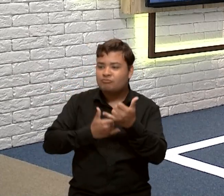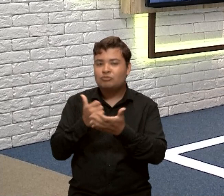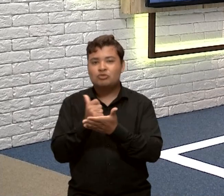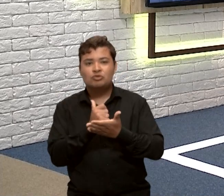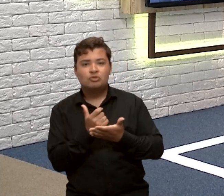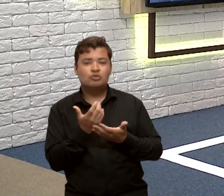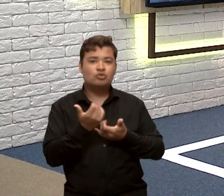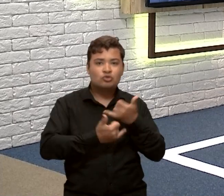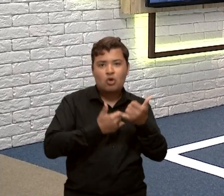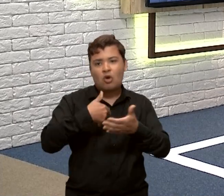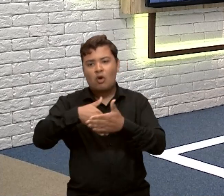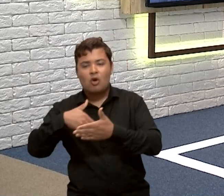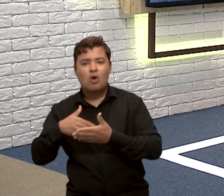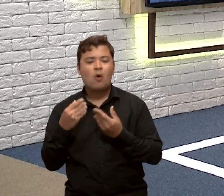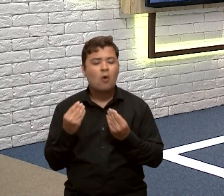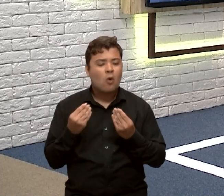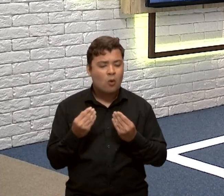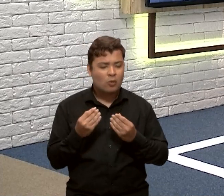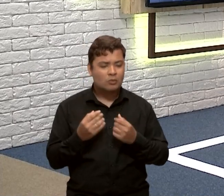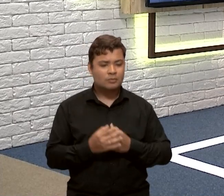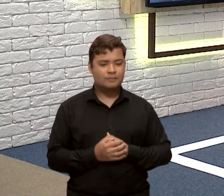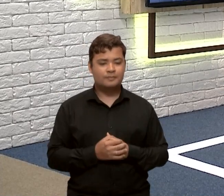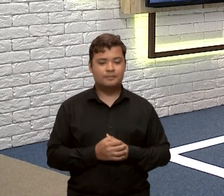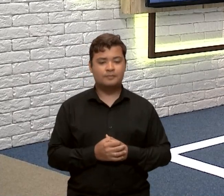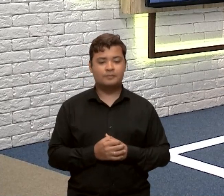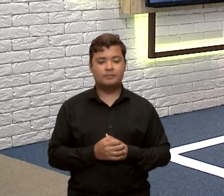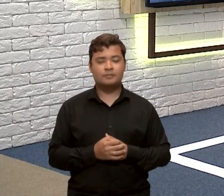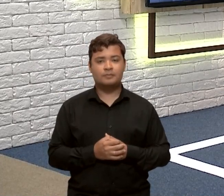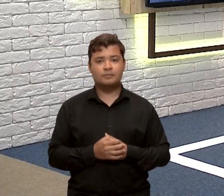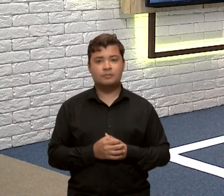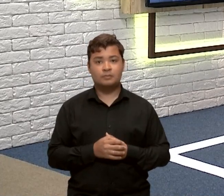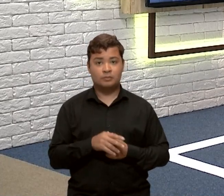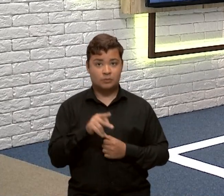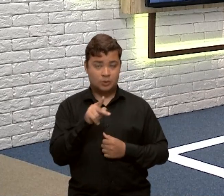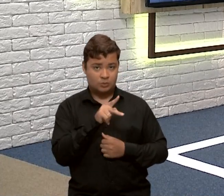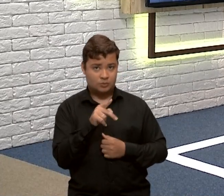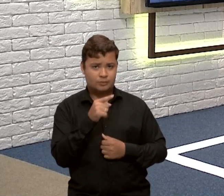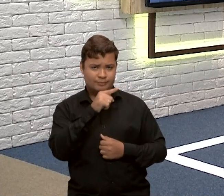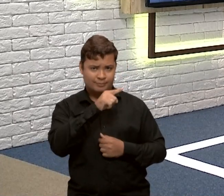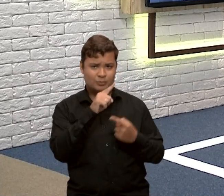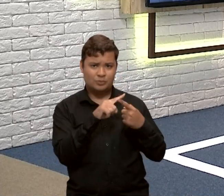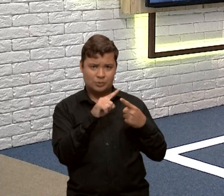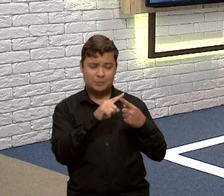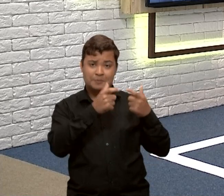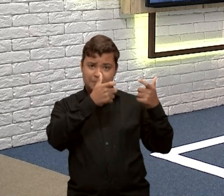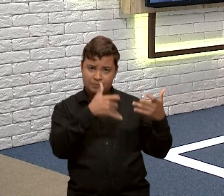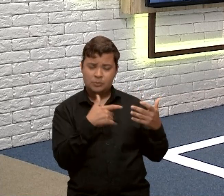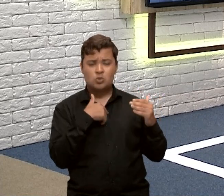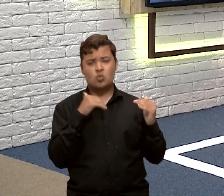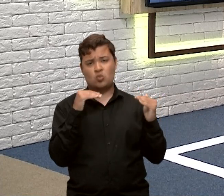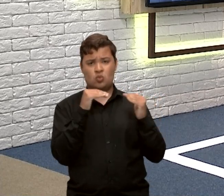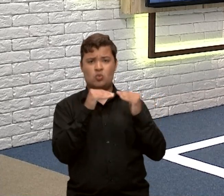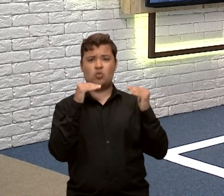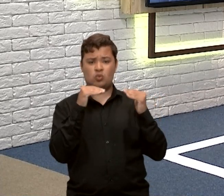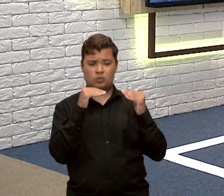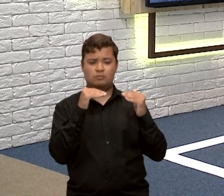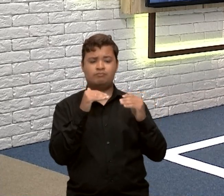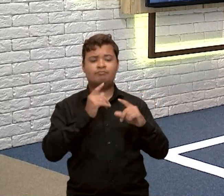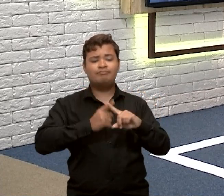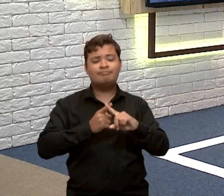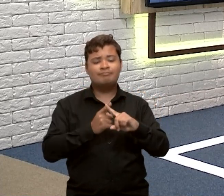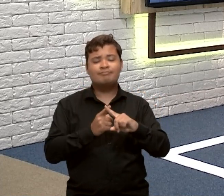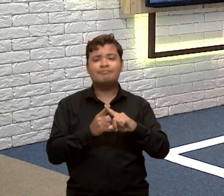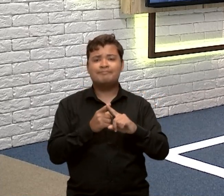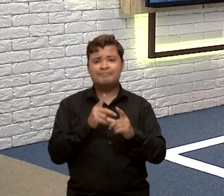e perder realmente? Eu concordo muito com o que o professor Wilson está colocando, que é muito a linha do próprio curso